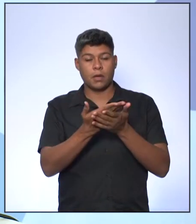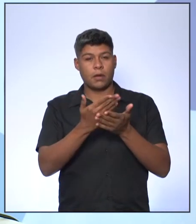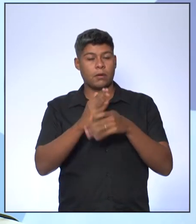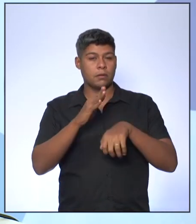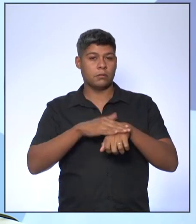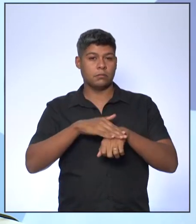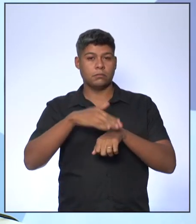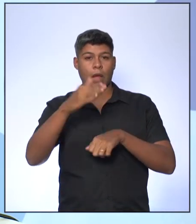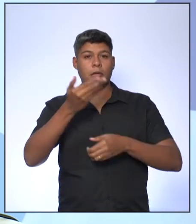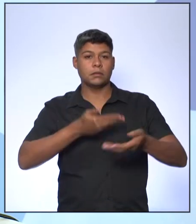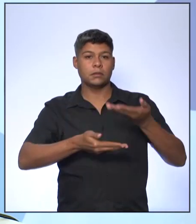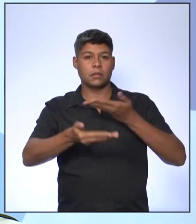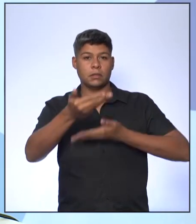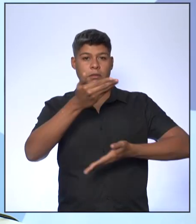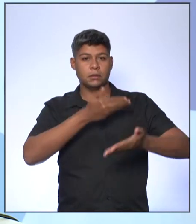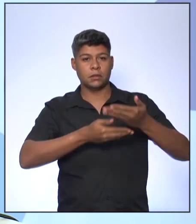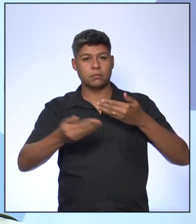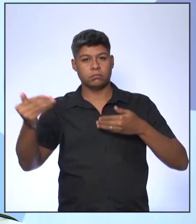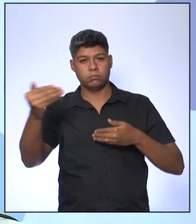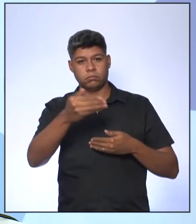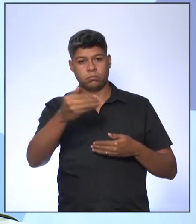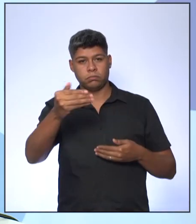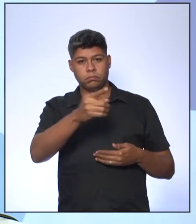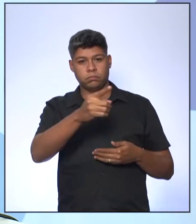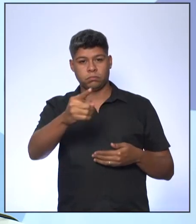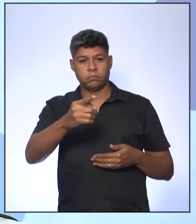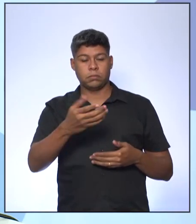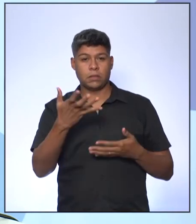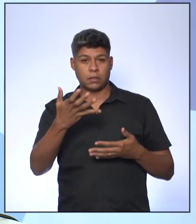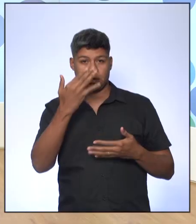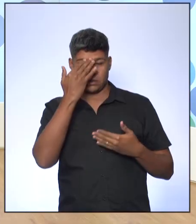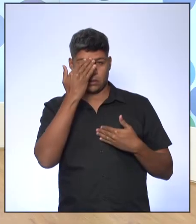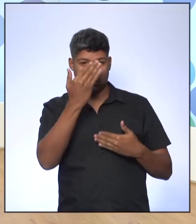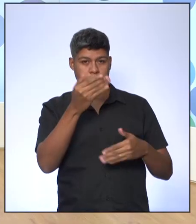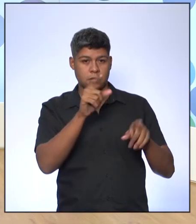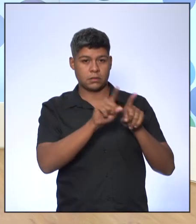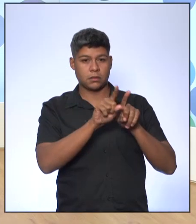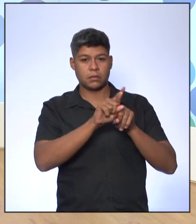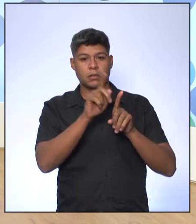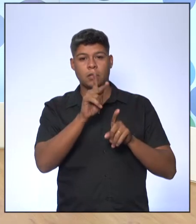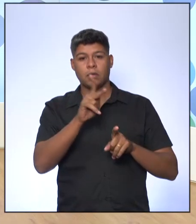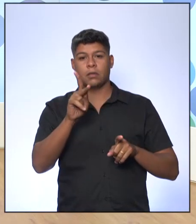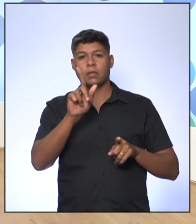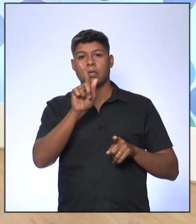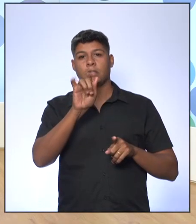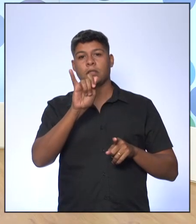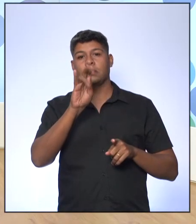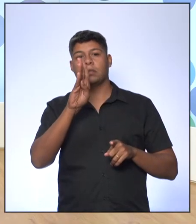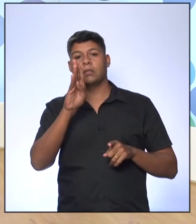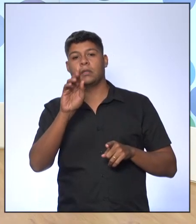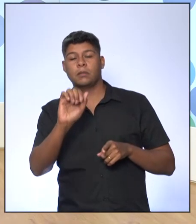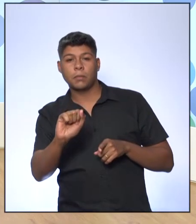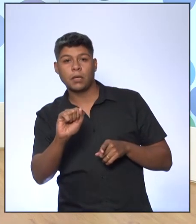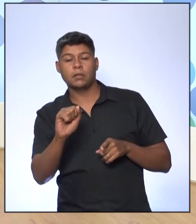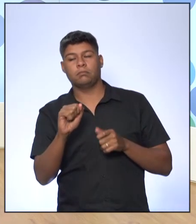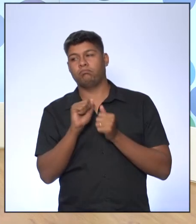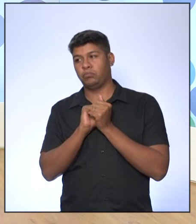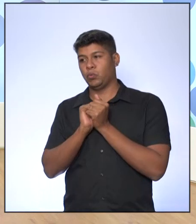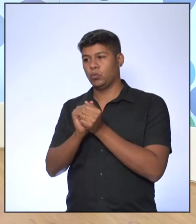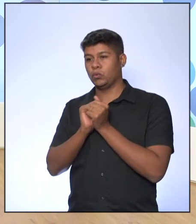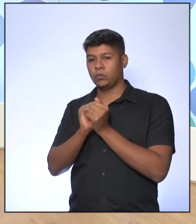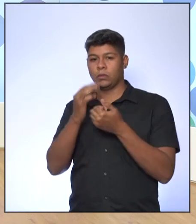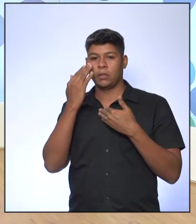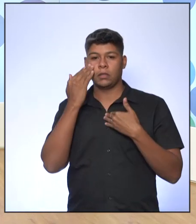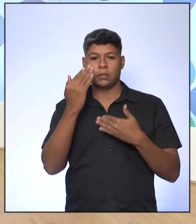muito mais interação e eu conto com a participação de vocês. Quero agradecer também ao professor Gibas. Estamos juntos. Quero